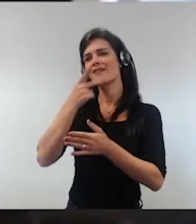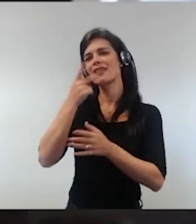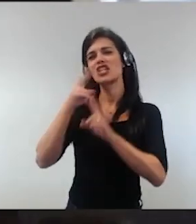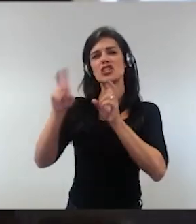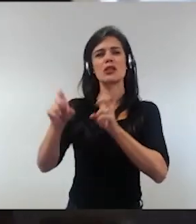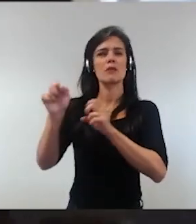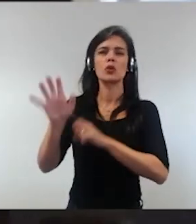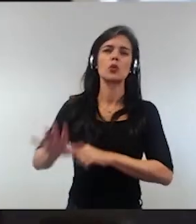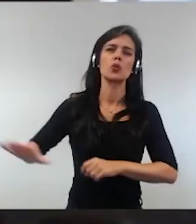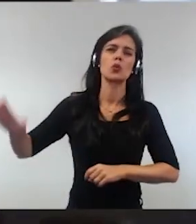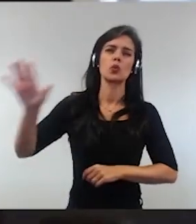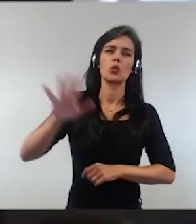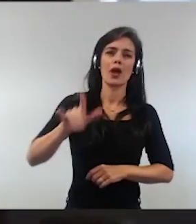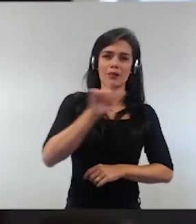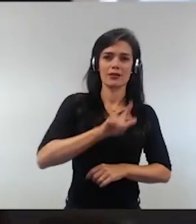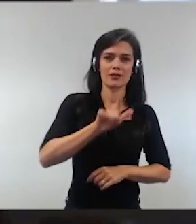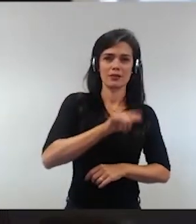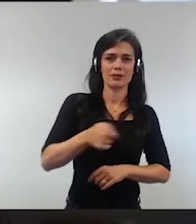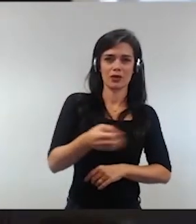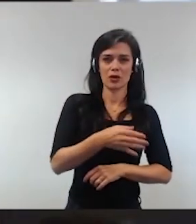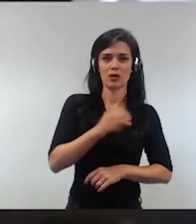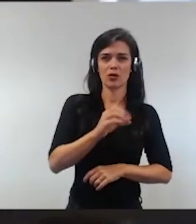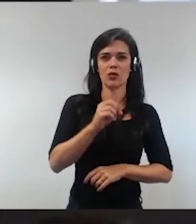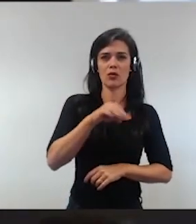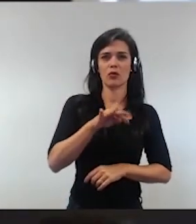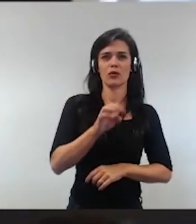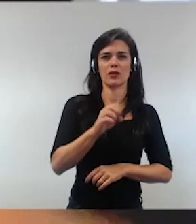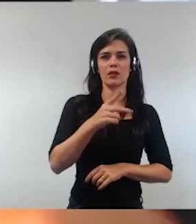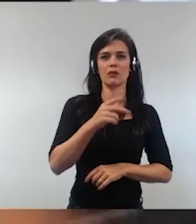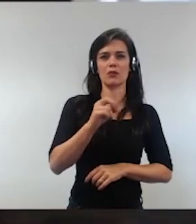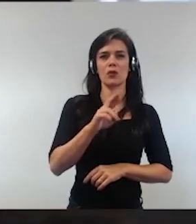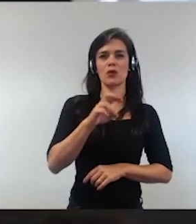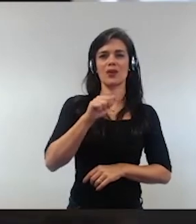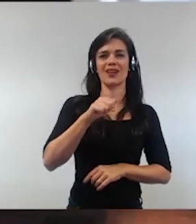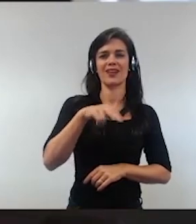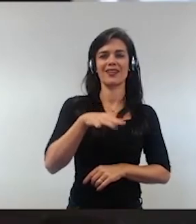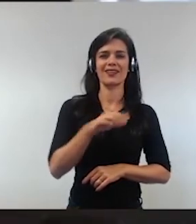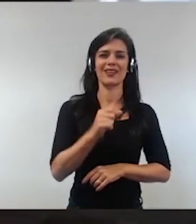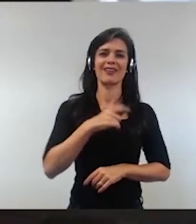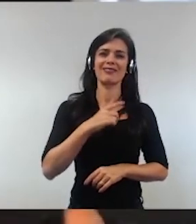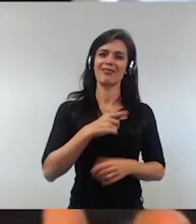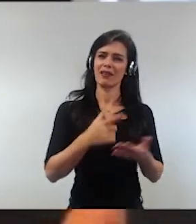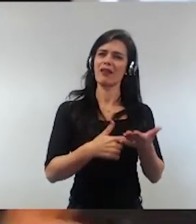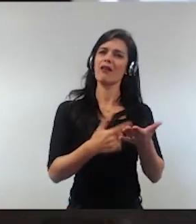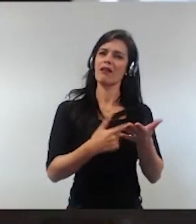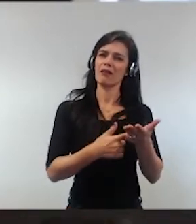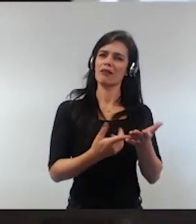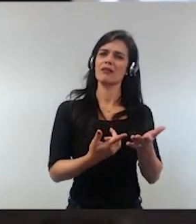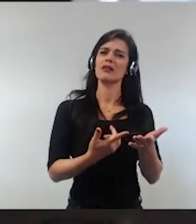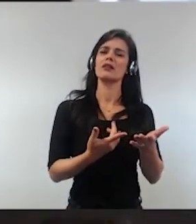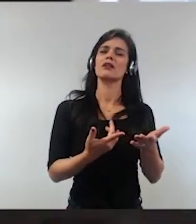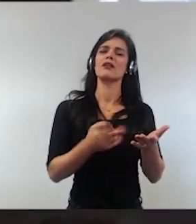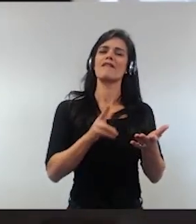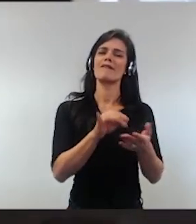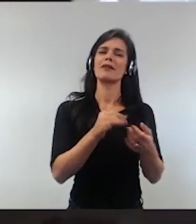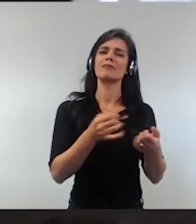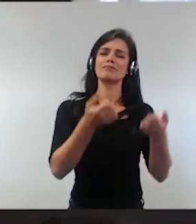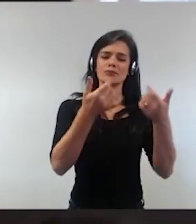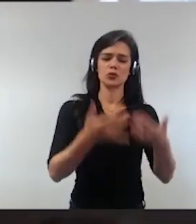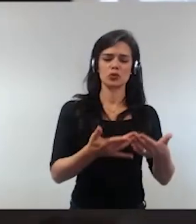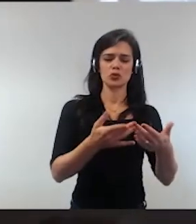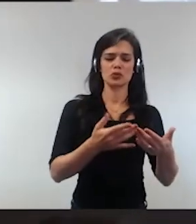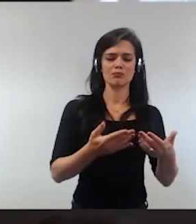universais, a literatura contemporânea pode ser que tenham livros que sejam clássicos desde já, mas ela vai escrever muitas vezes para a